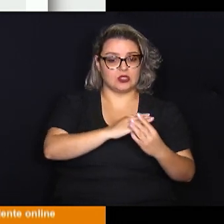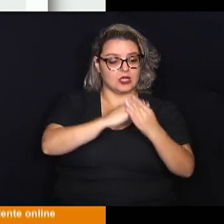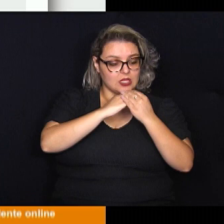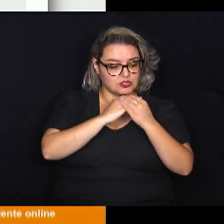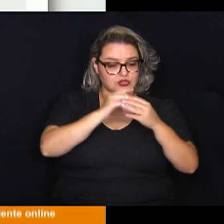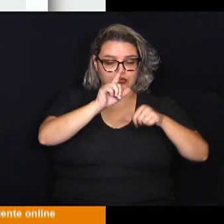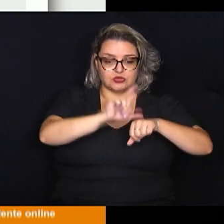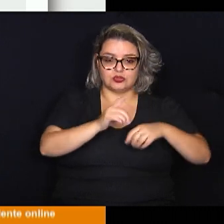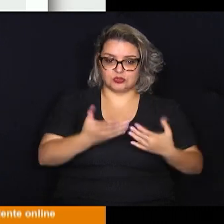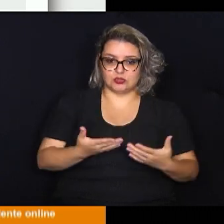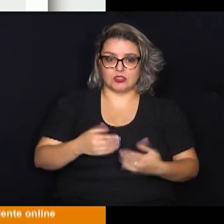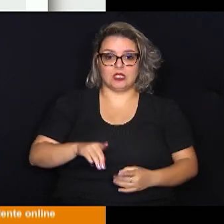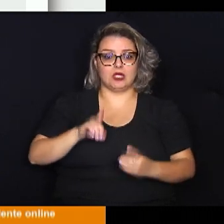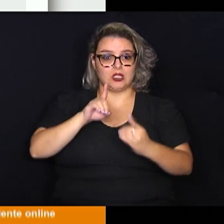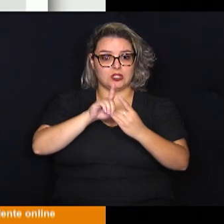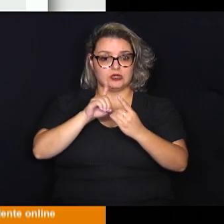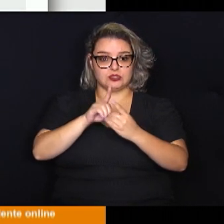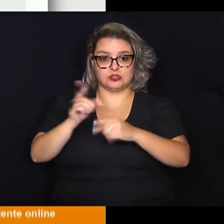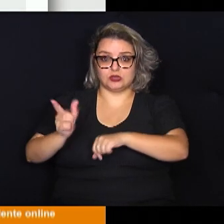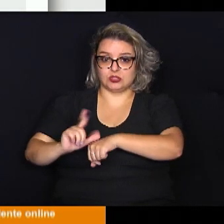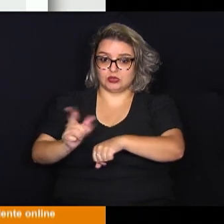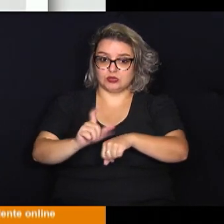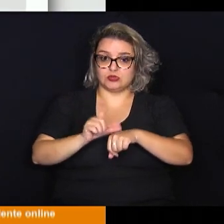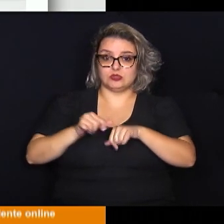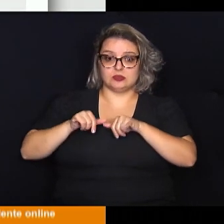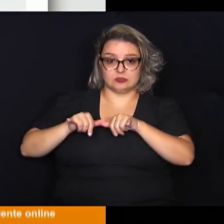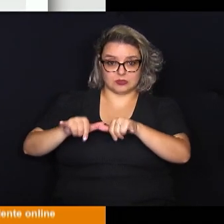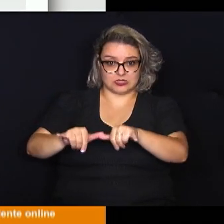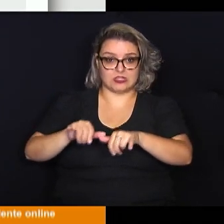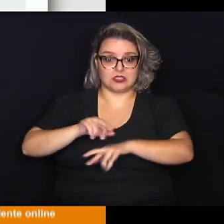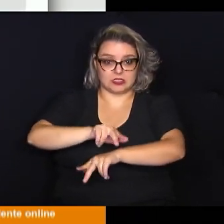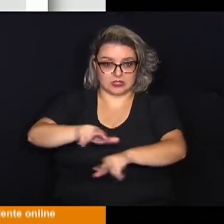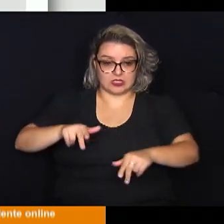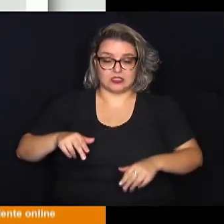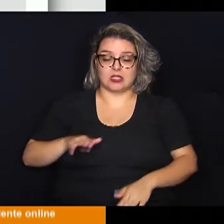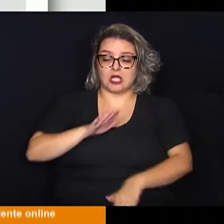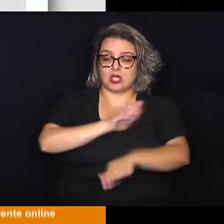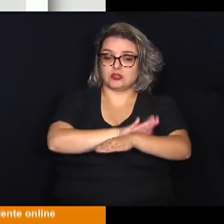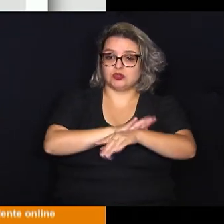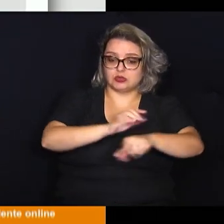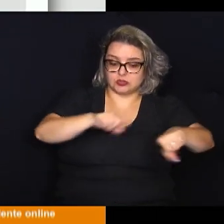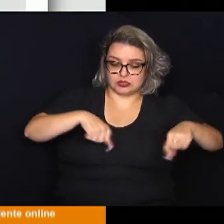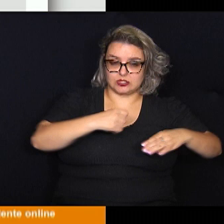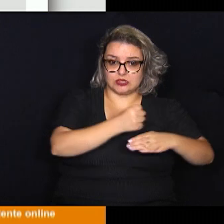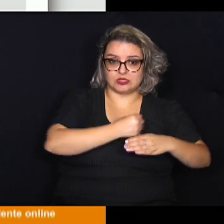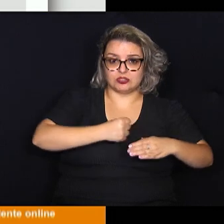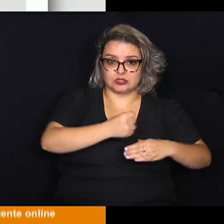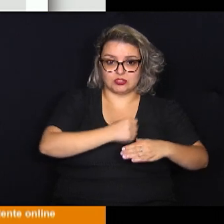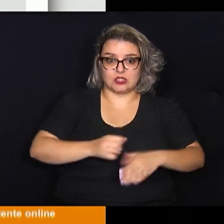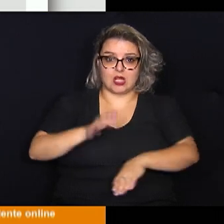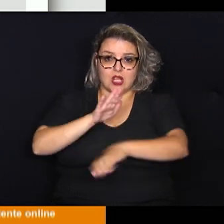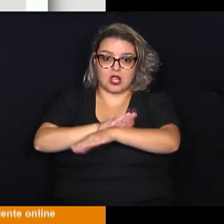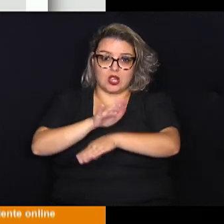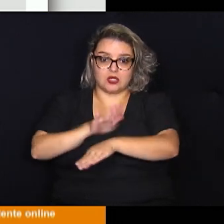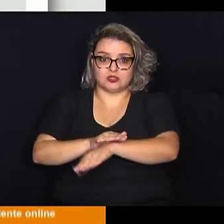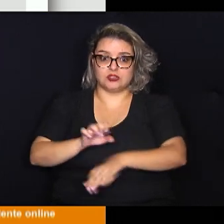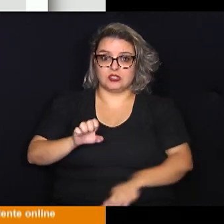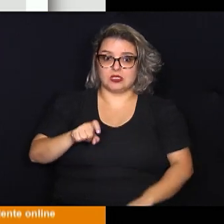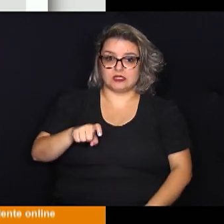lanchonete, atendente de lojas e mercados, auxiliar de cozinha, auxiliar de